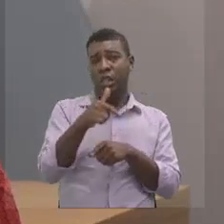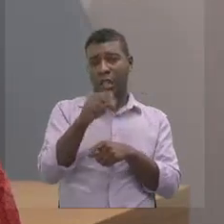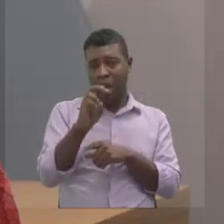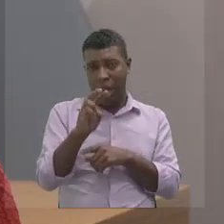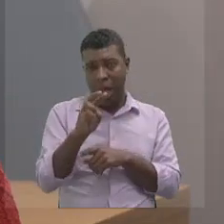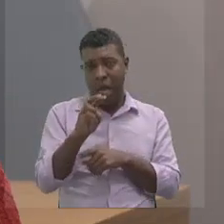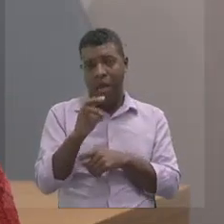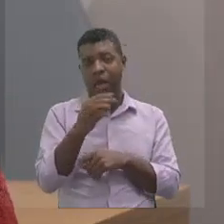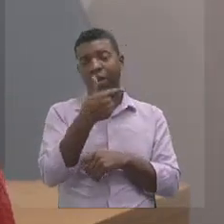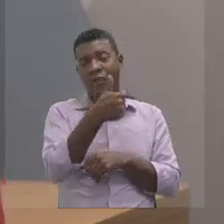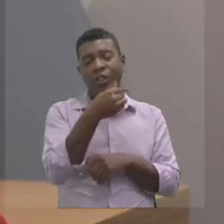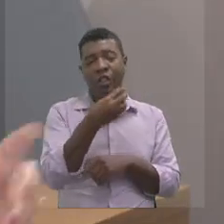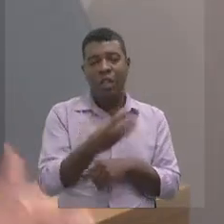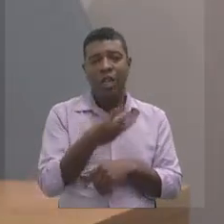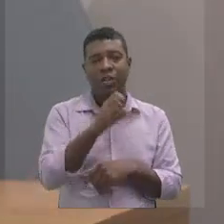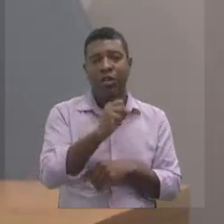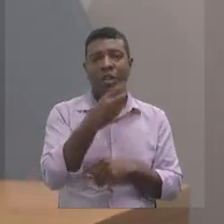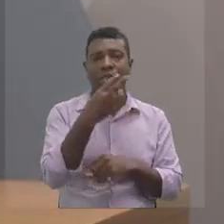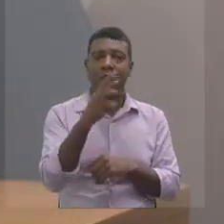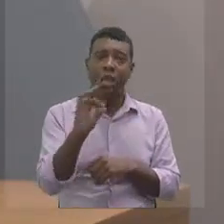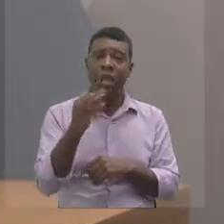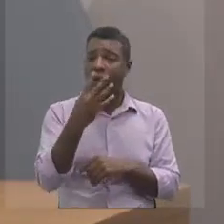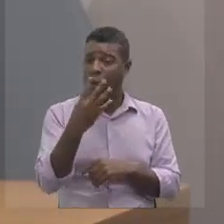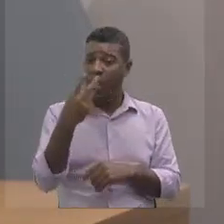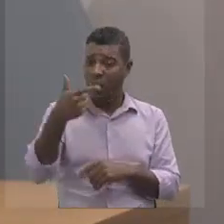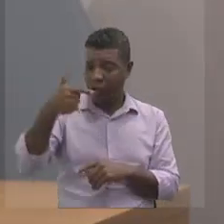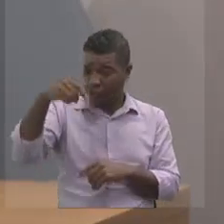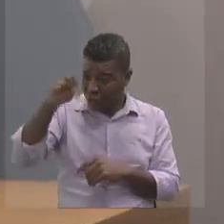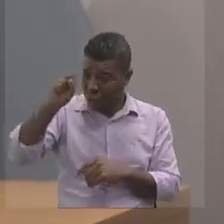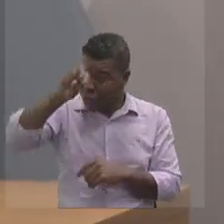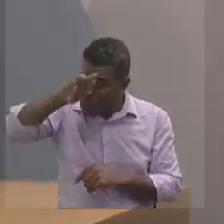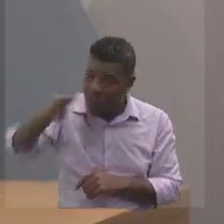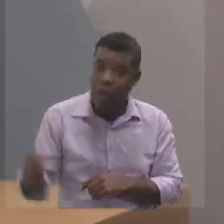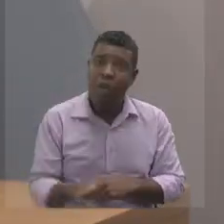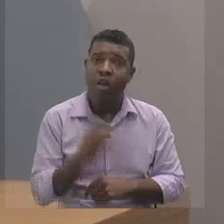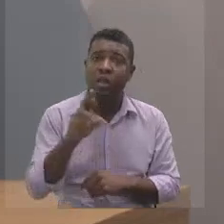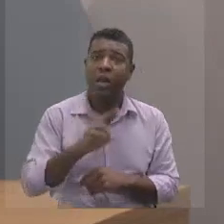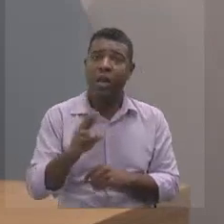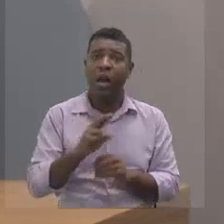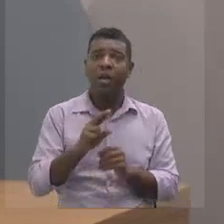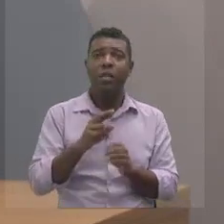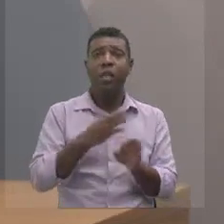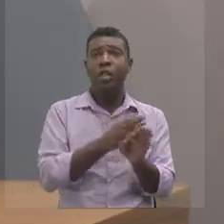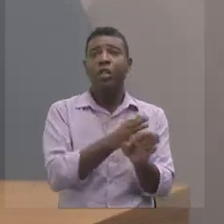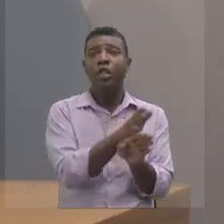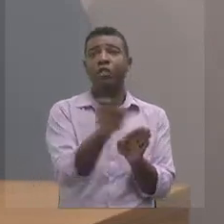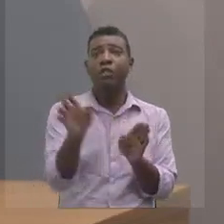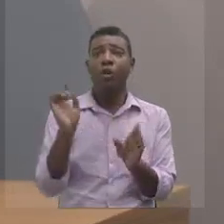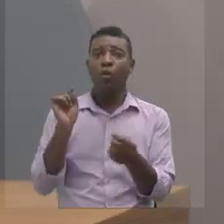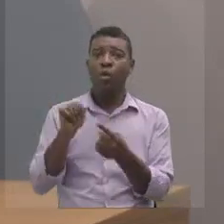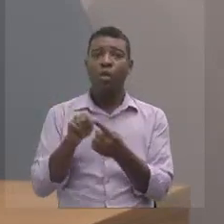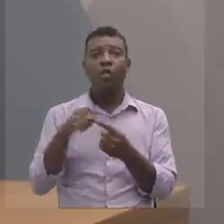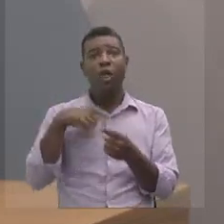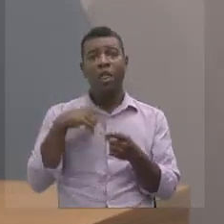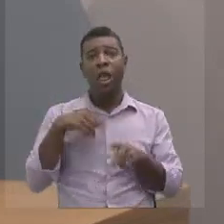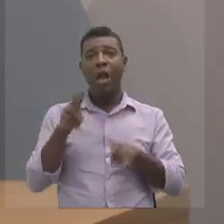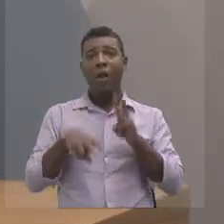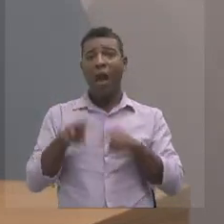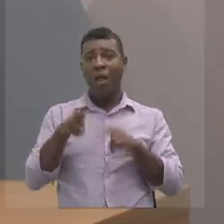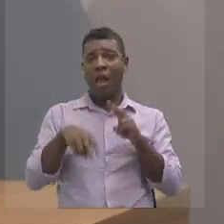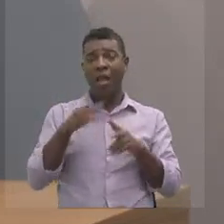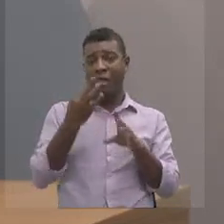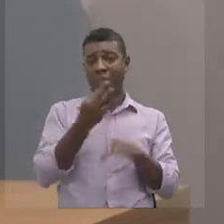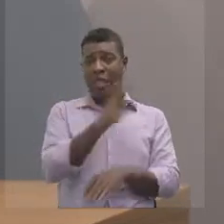428 milhões de reais que vocês desviaram a finalidade não sou eu que tô dizendo tem uma análise técnica do Tribunal de